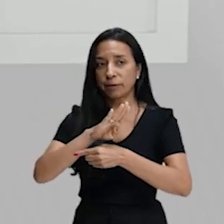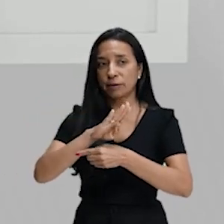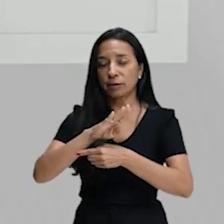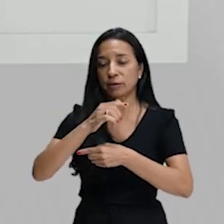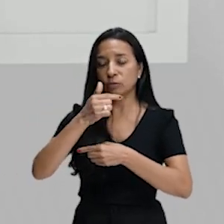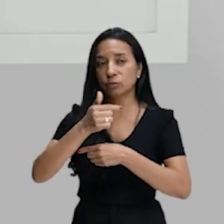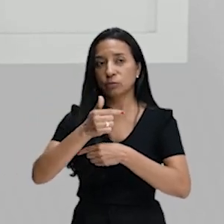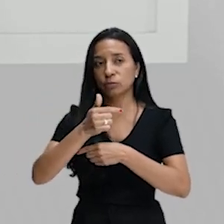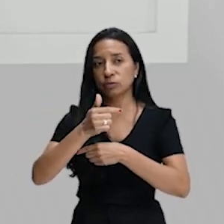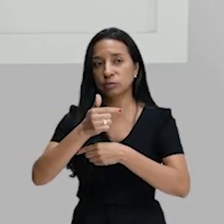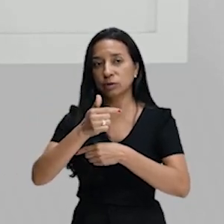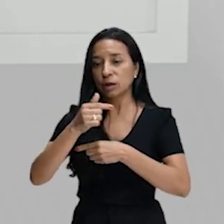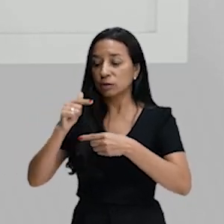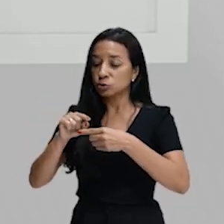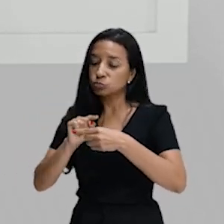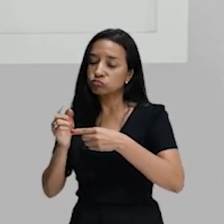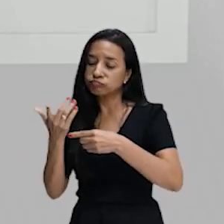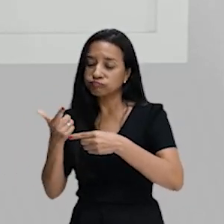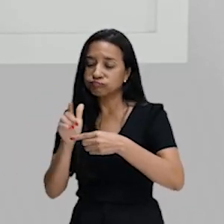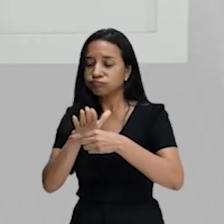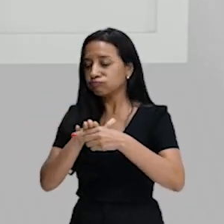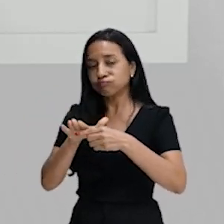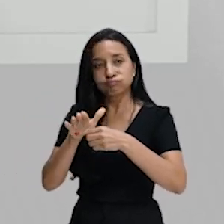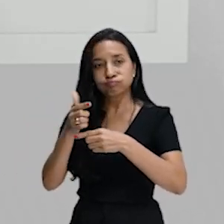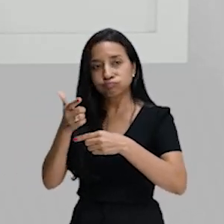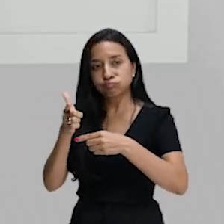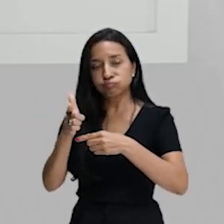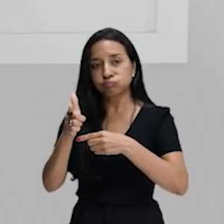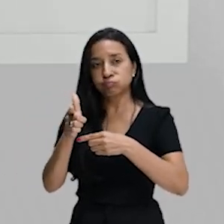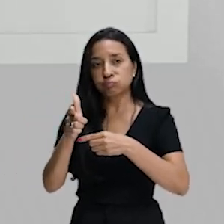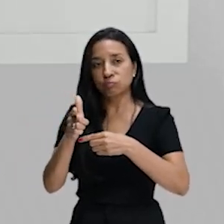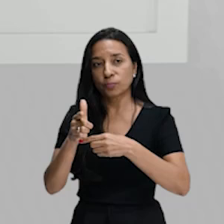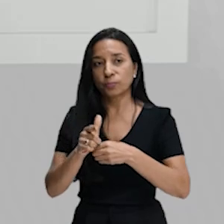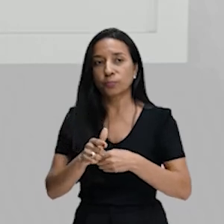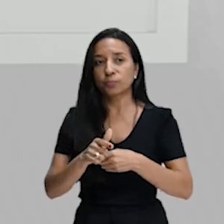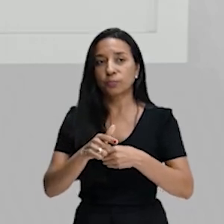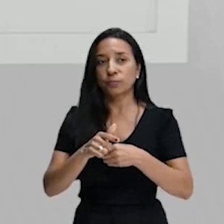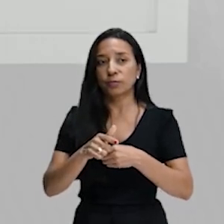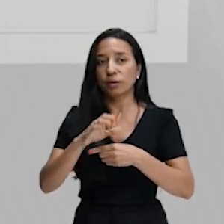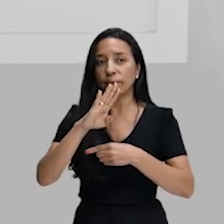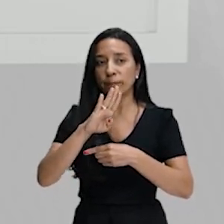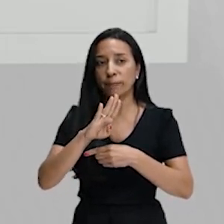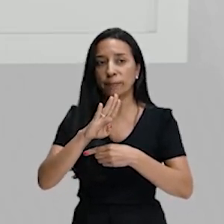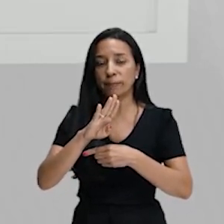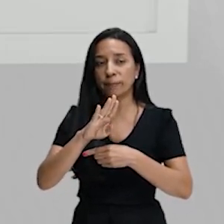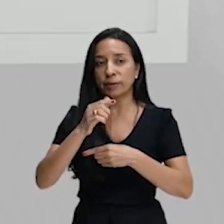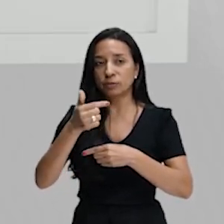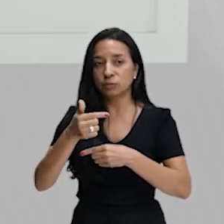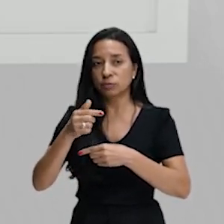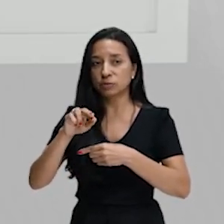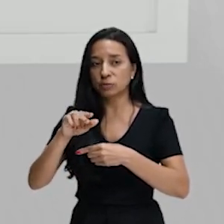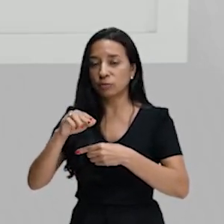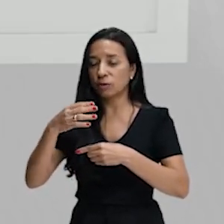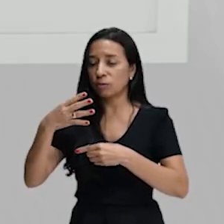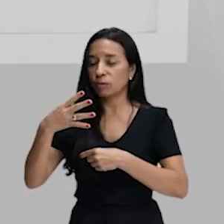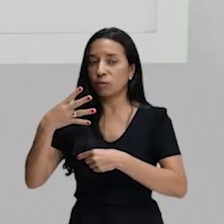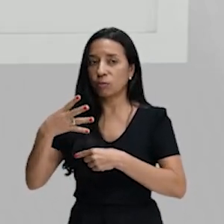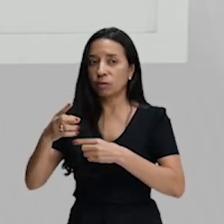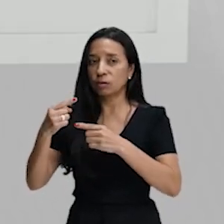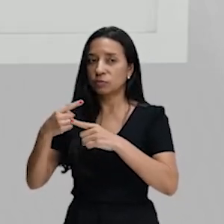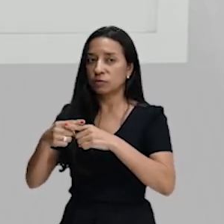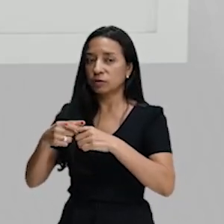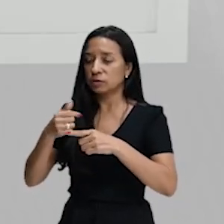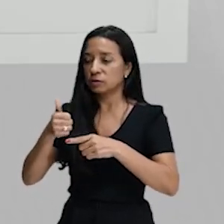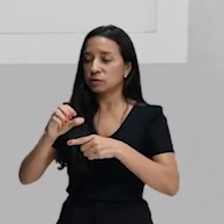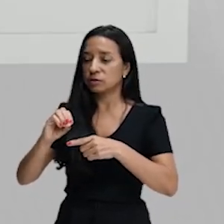4 vezes 10 a menos 6 Tesla. Pronto. Encontrei o campo 2. Então, já sei quem é o campo 1 e já sei quem é o